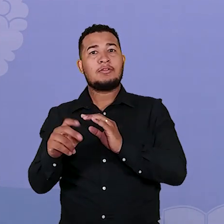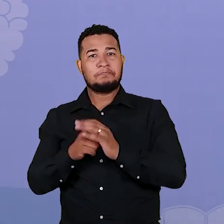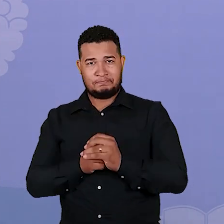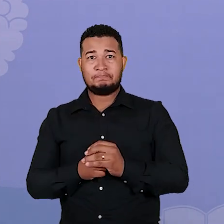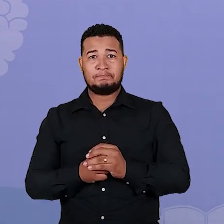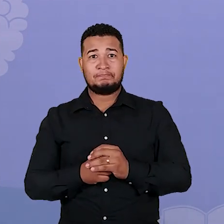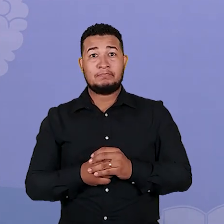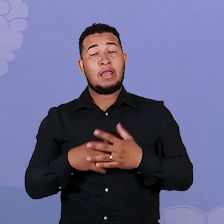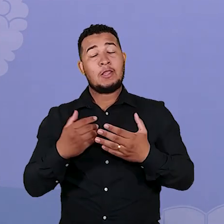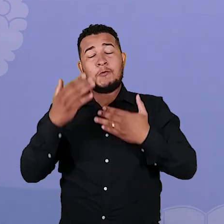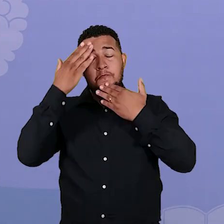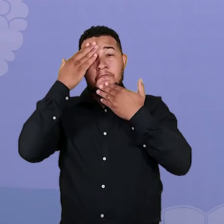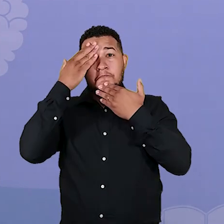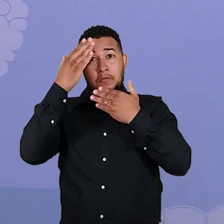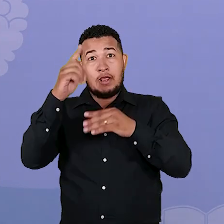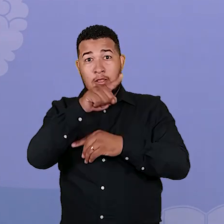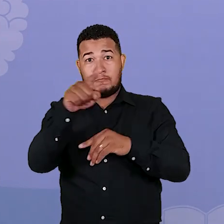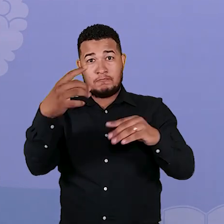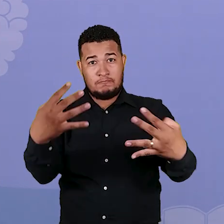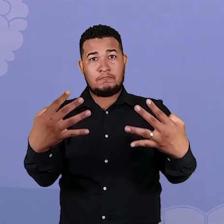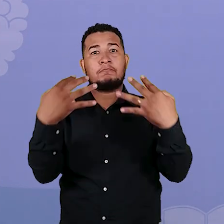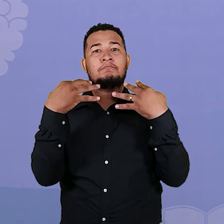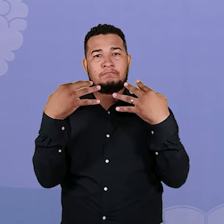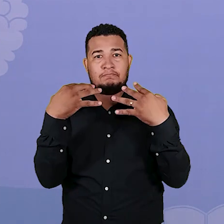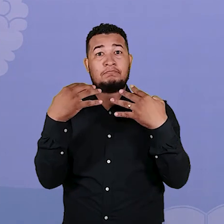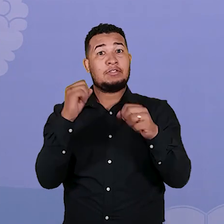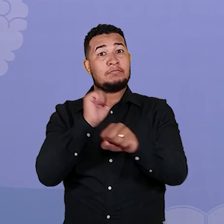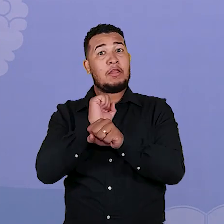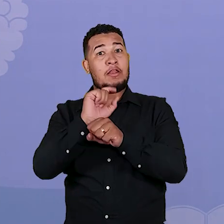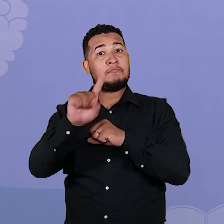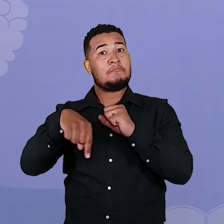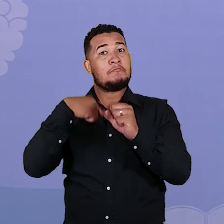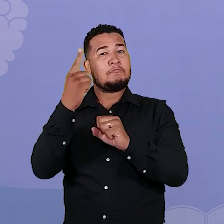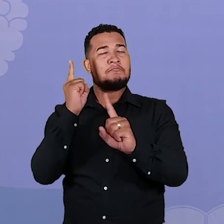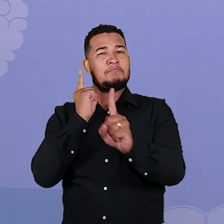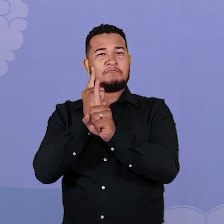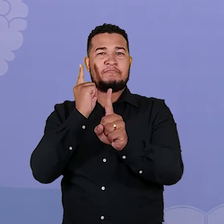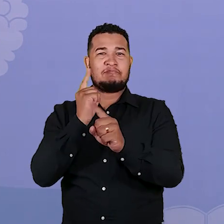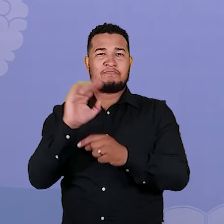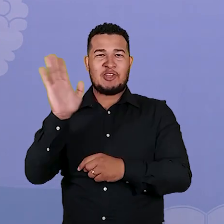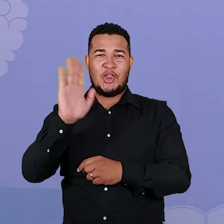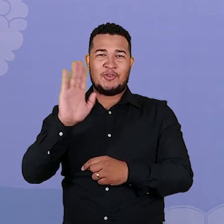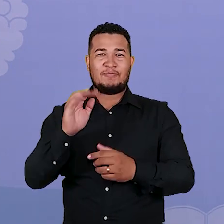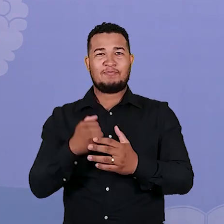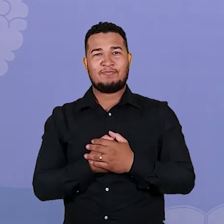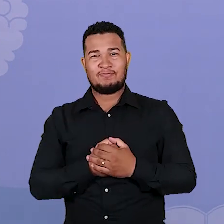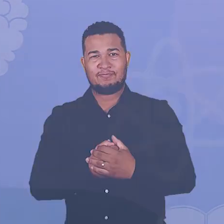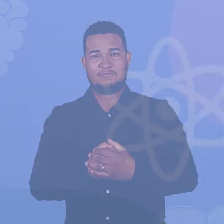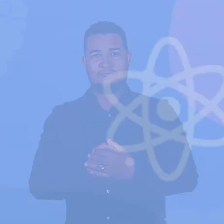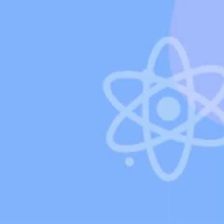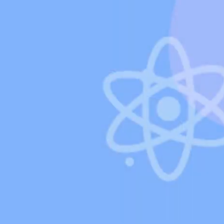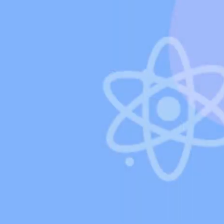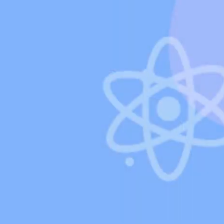conceito de ecologia nas questões. Então, muito obrigada pela atenção de vocês e até a próxima. Tchau!